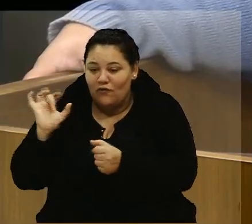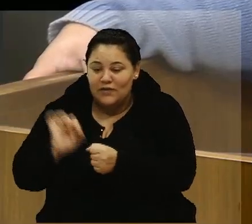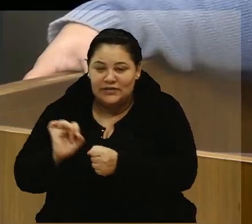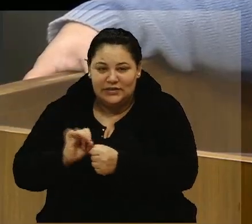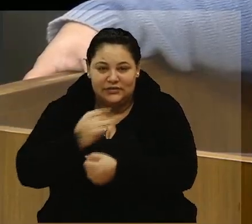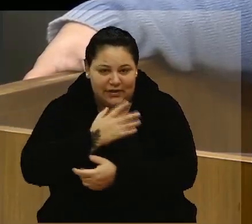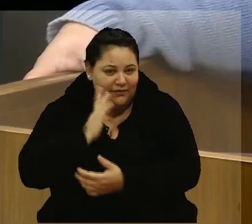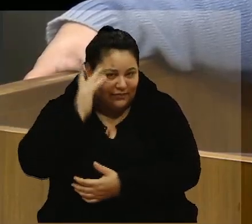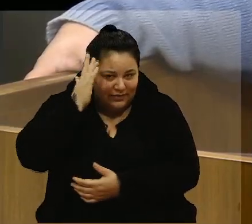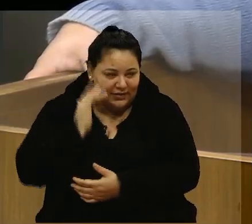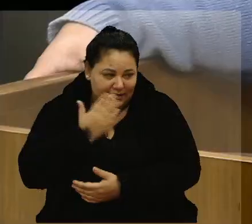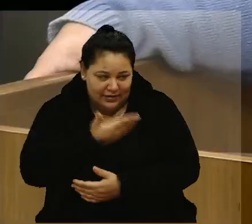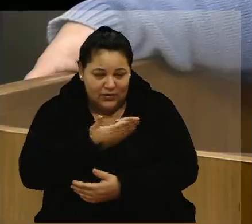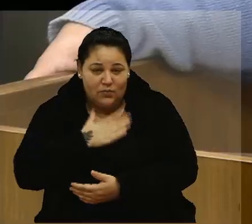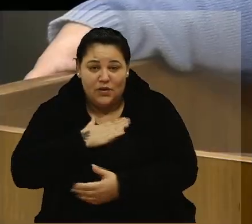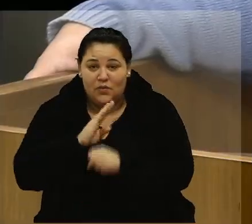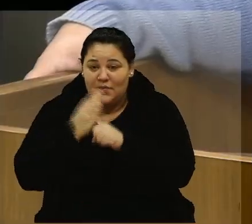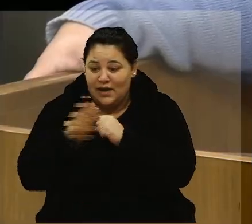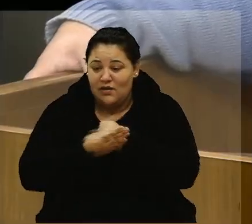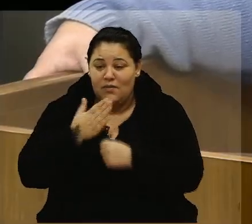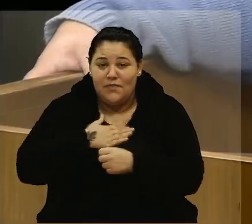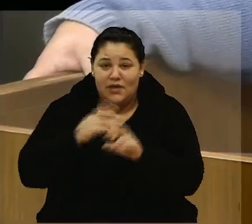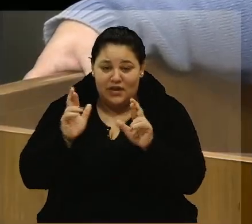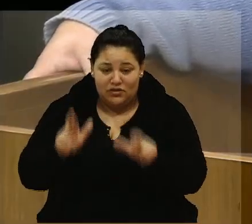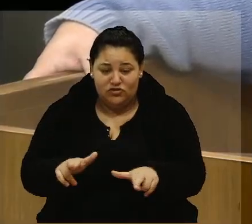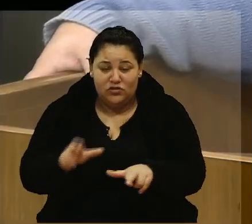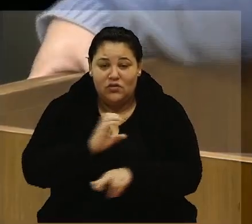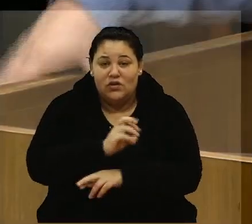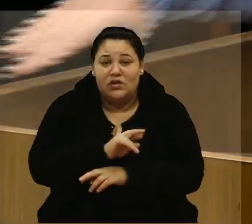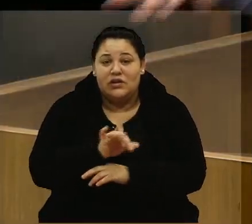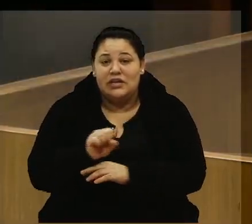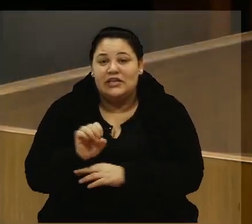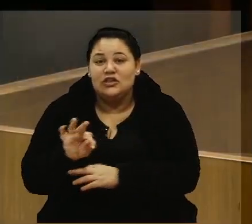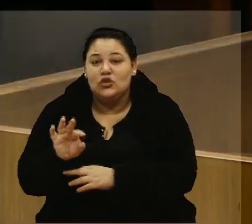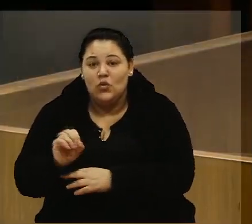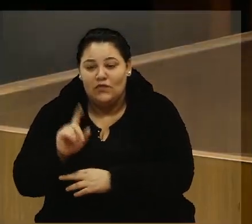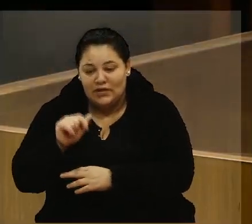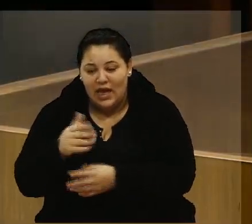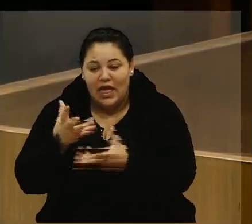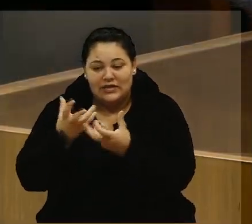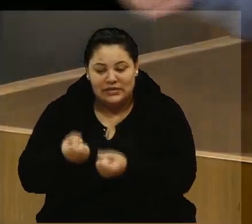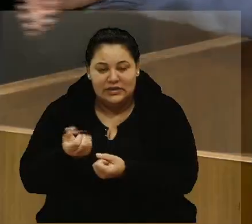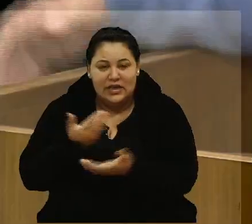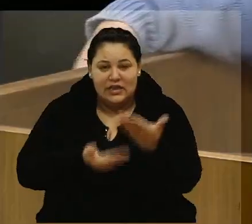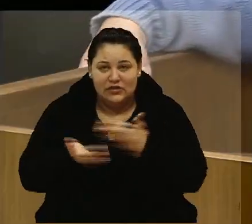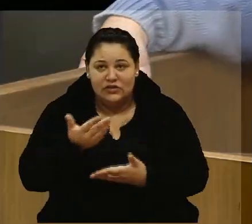Daiane. O meu bairro, a minha região, Cristo Redentor, será contemplada como a